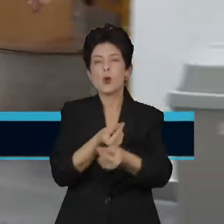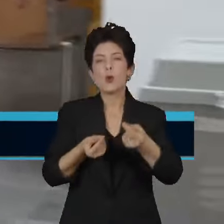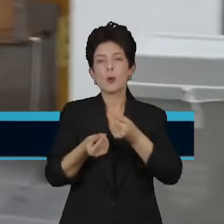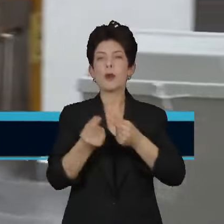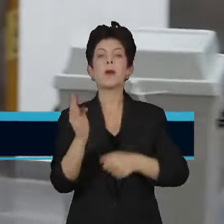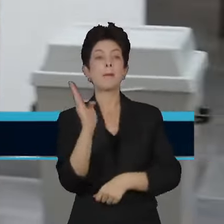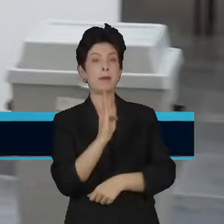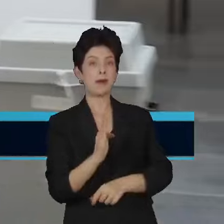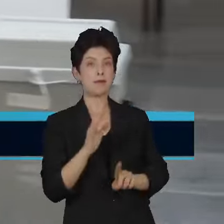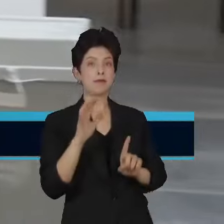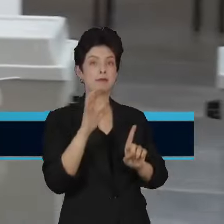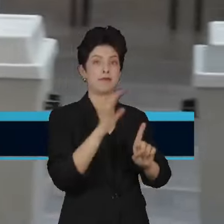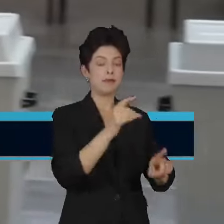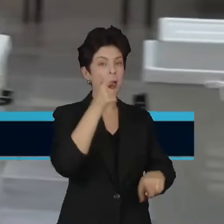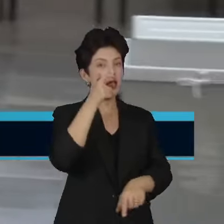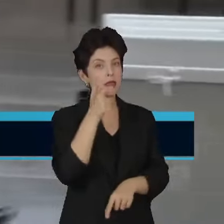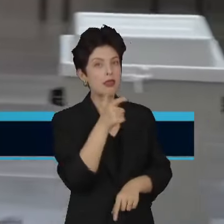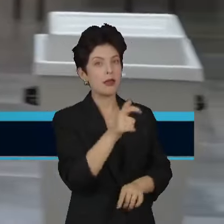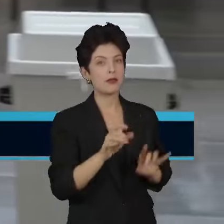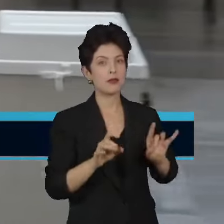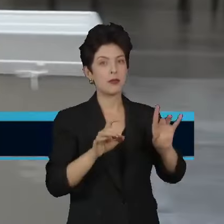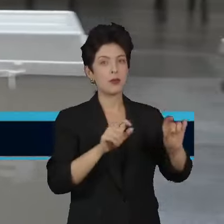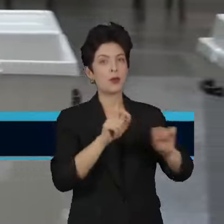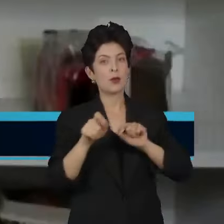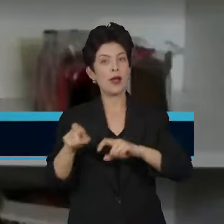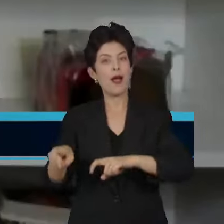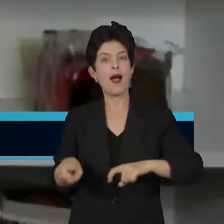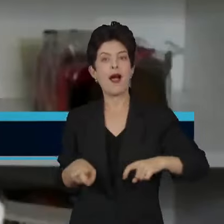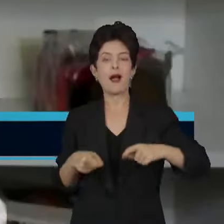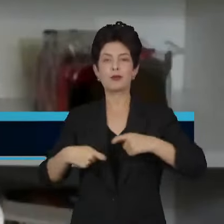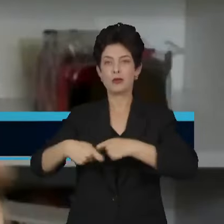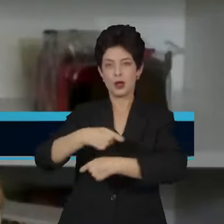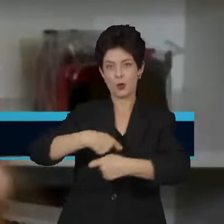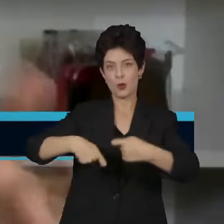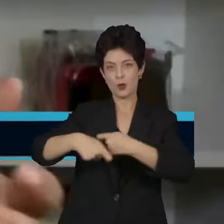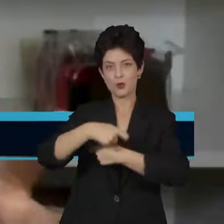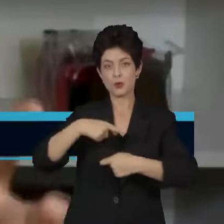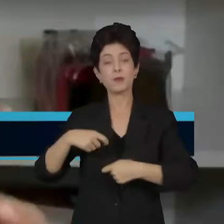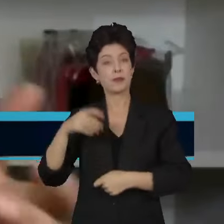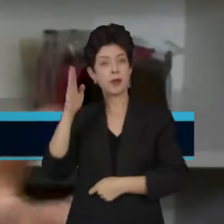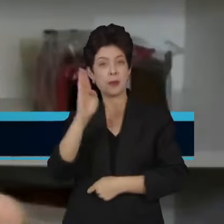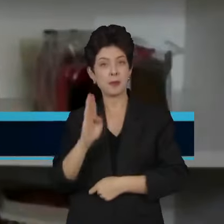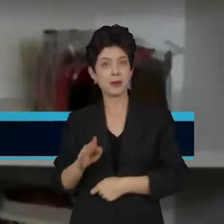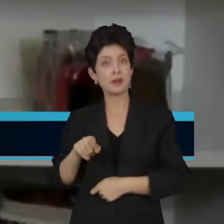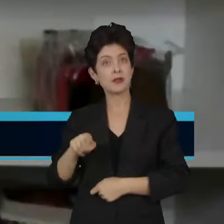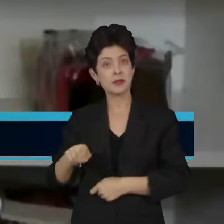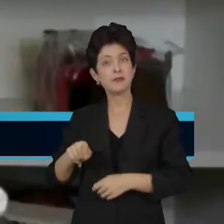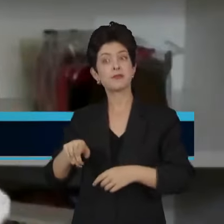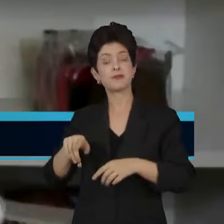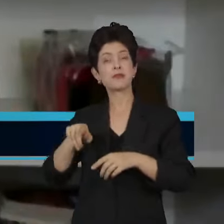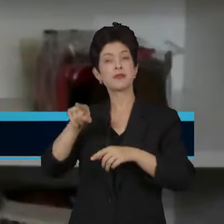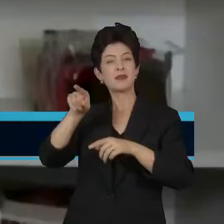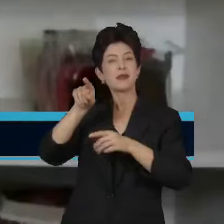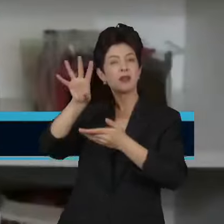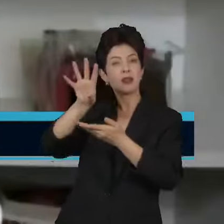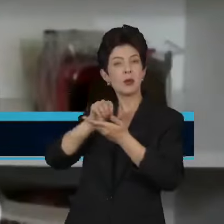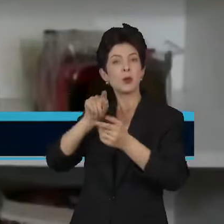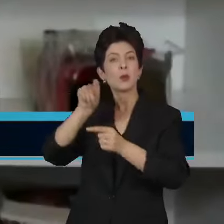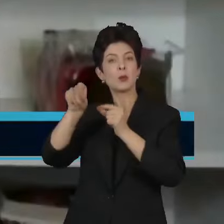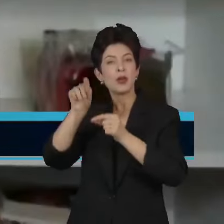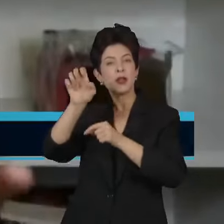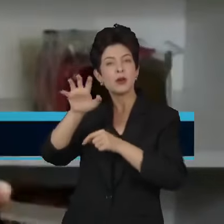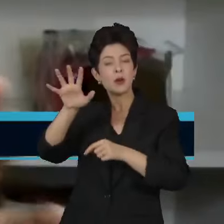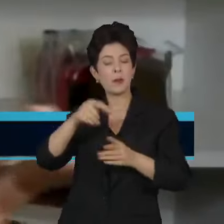no Brasil, com um interesse especial do agronegócio. Os agricultores brasileiros argumentam que a União Europeia taxa de maneira